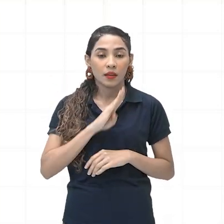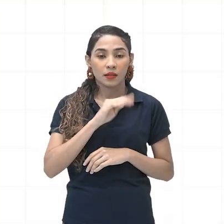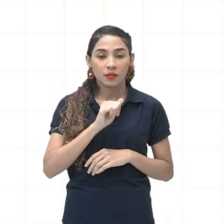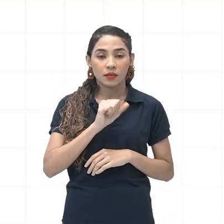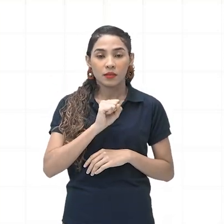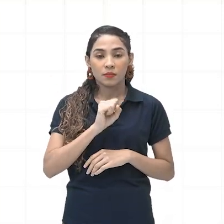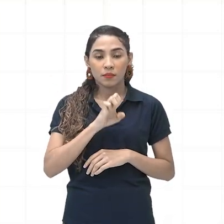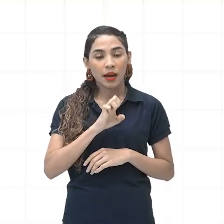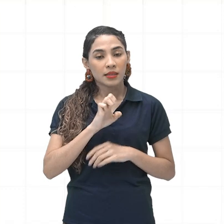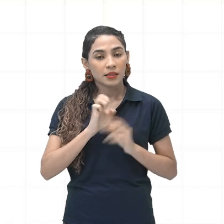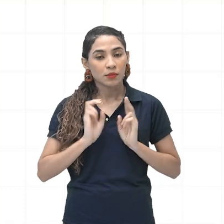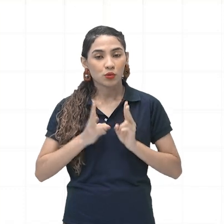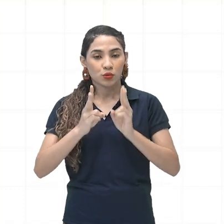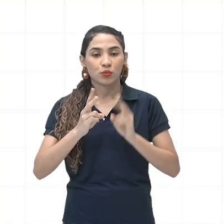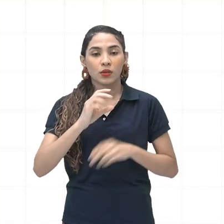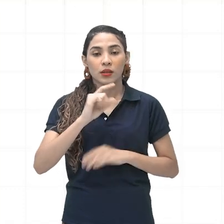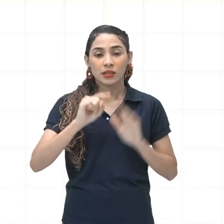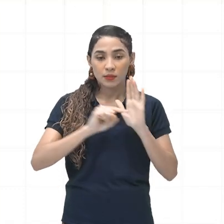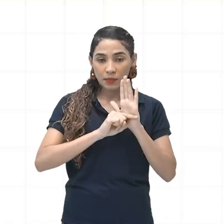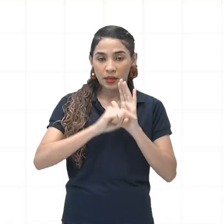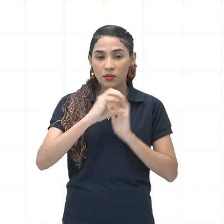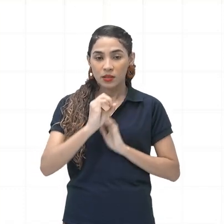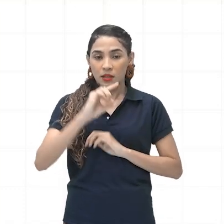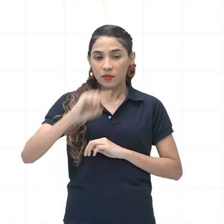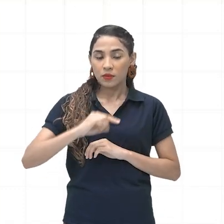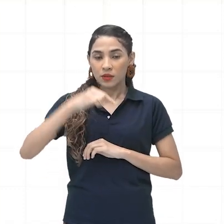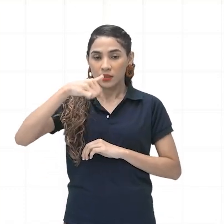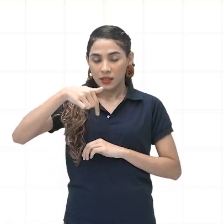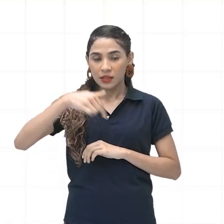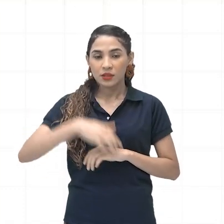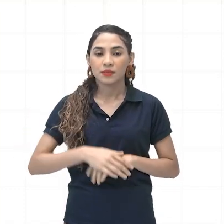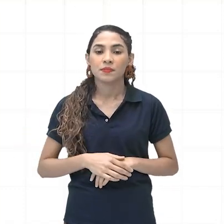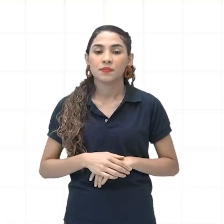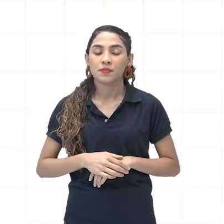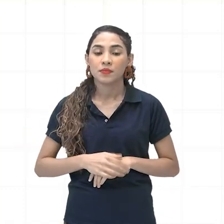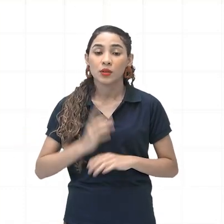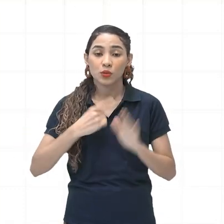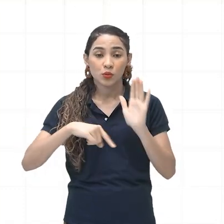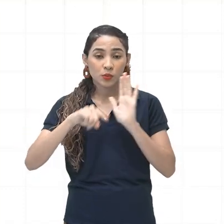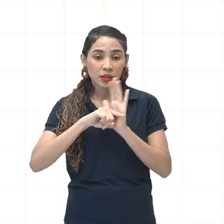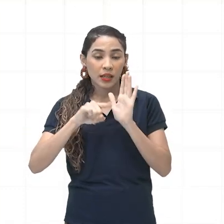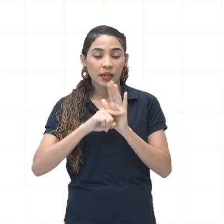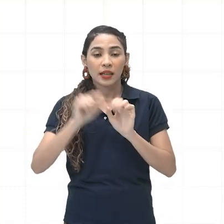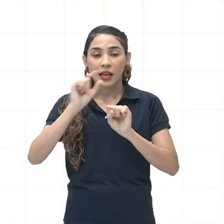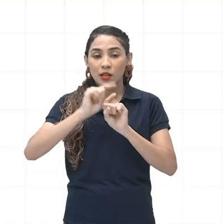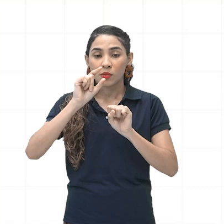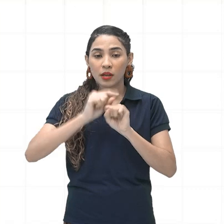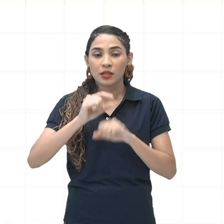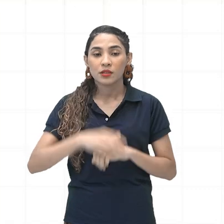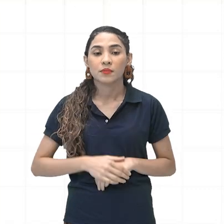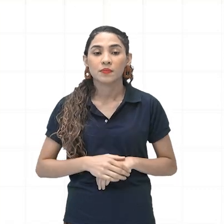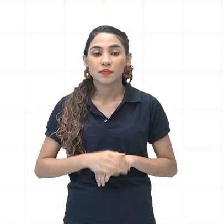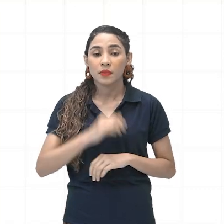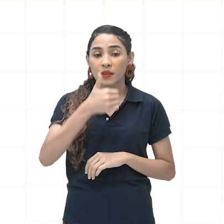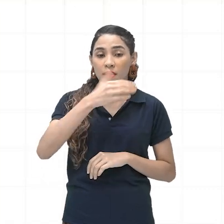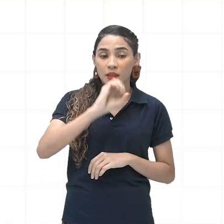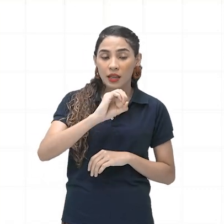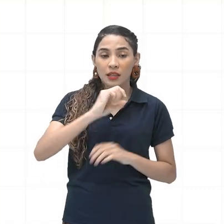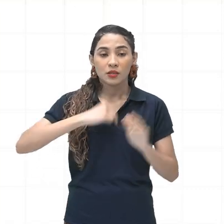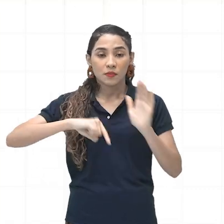negativa, 0,7, né, que é 7 décimos, e vamos subtrair os expoentes, expoente